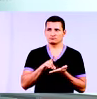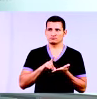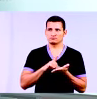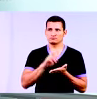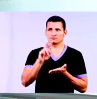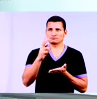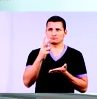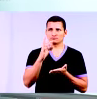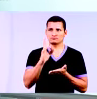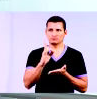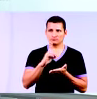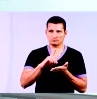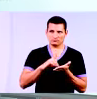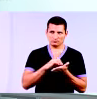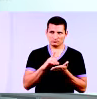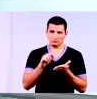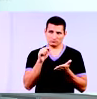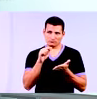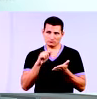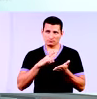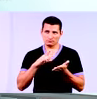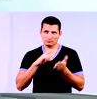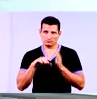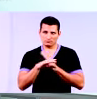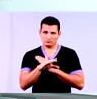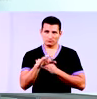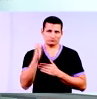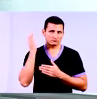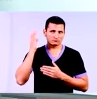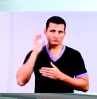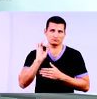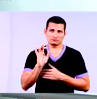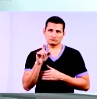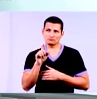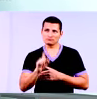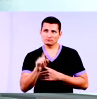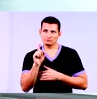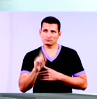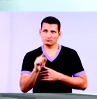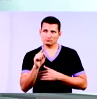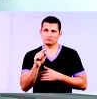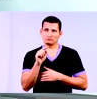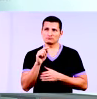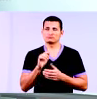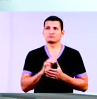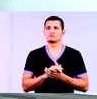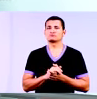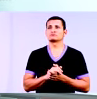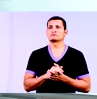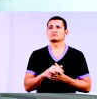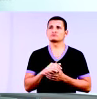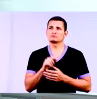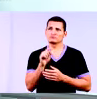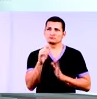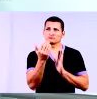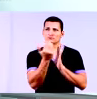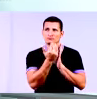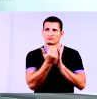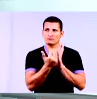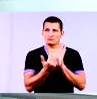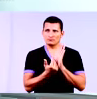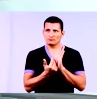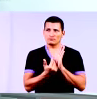se eu tenho lá minha música guardadinha lá, eu clico no reprodutor de texto, o carrega esse programa de reprodução de